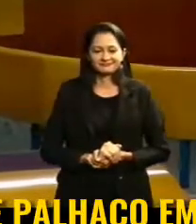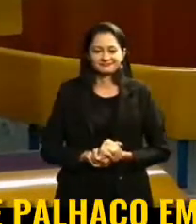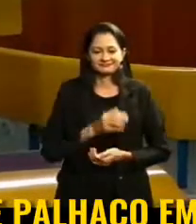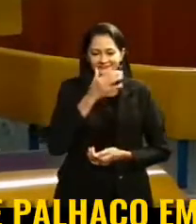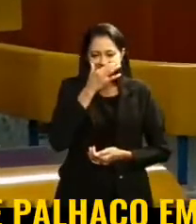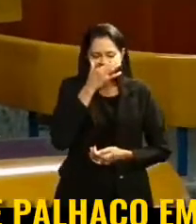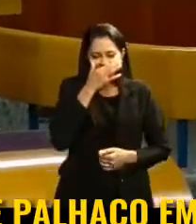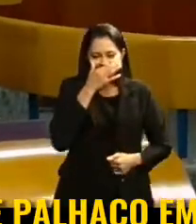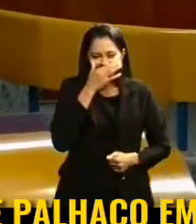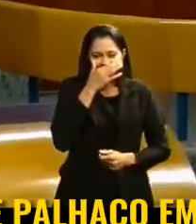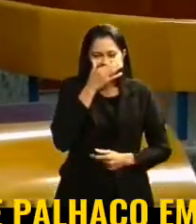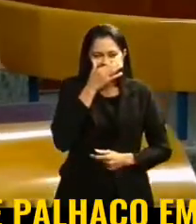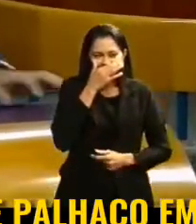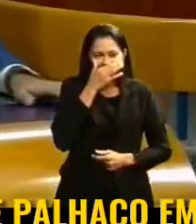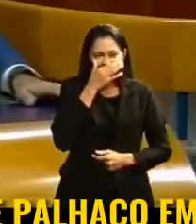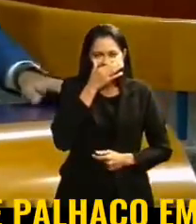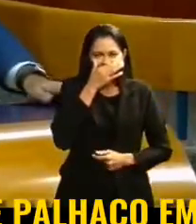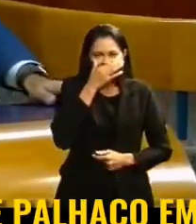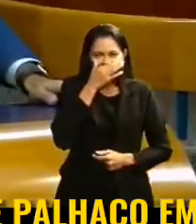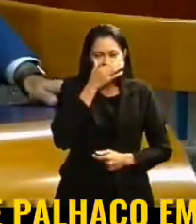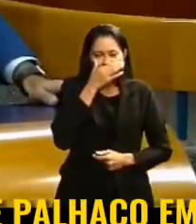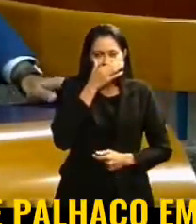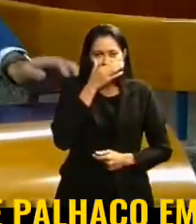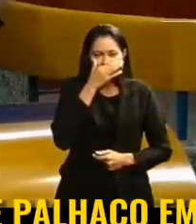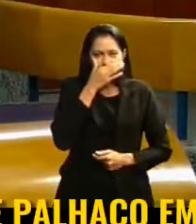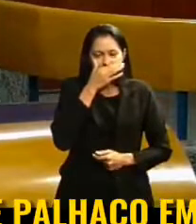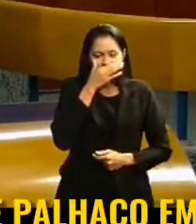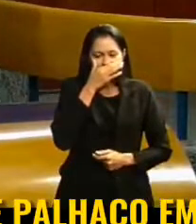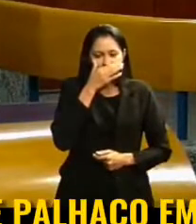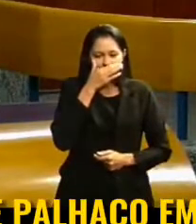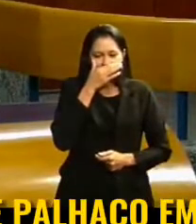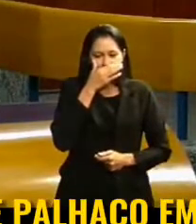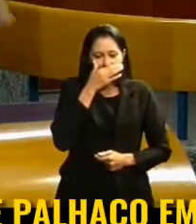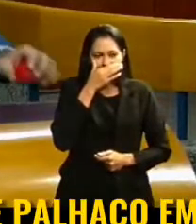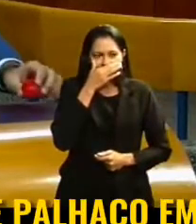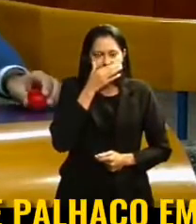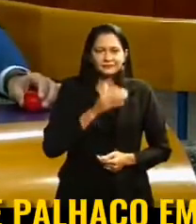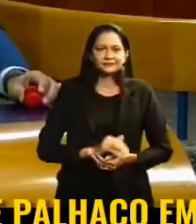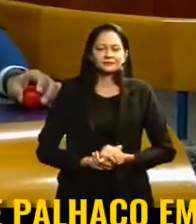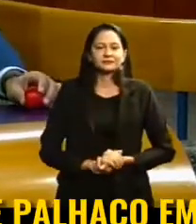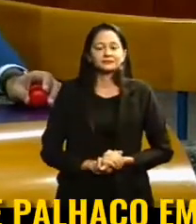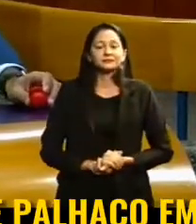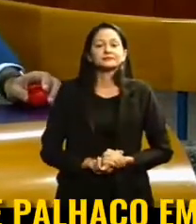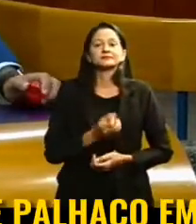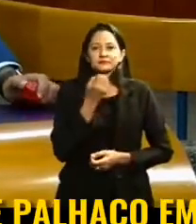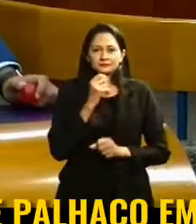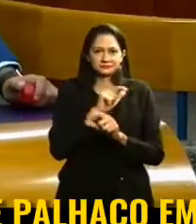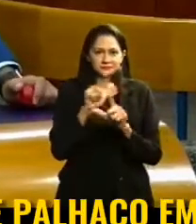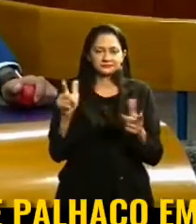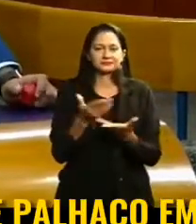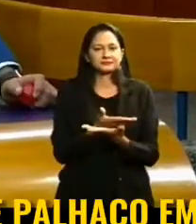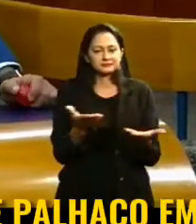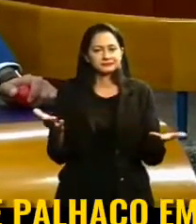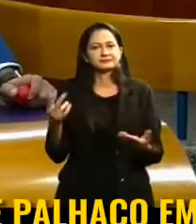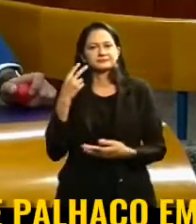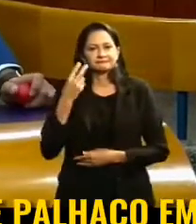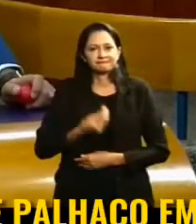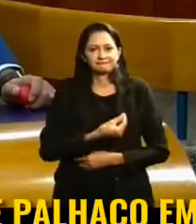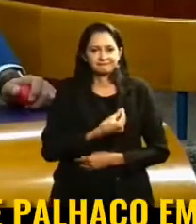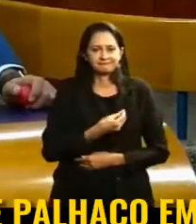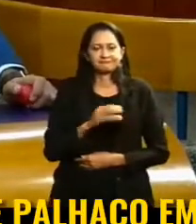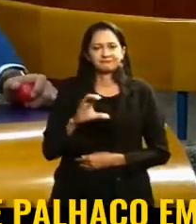Bom dia, senhores vereadores. Bom dia a todos presentes na Câmara Municipal de Goiânia.